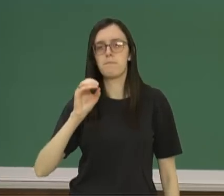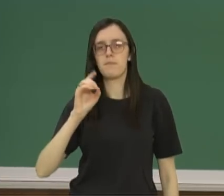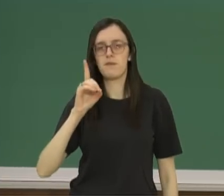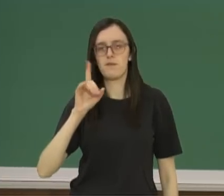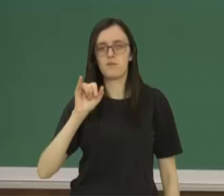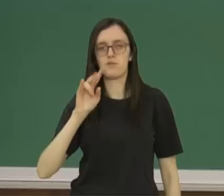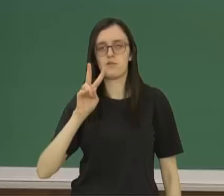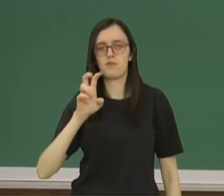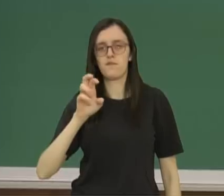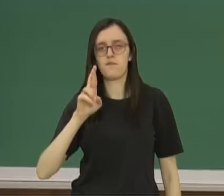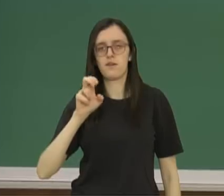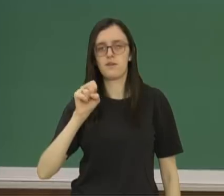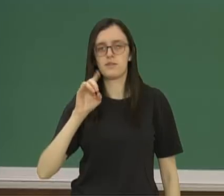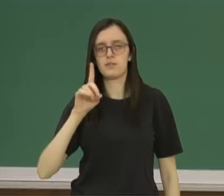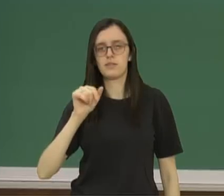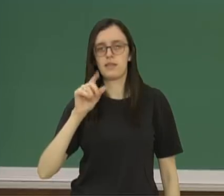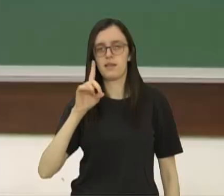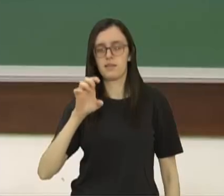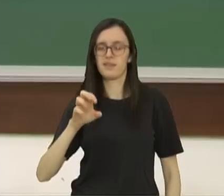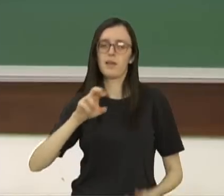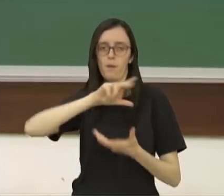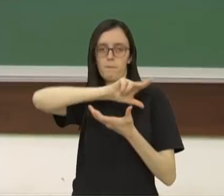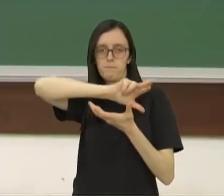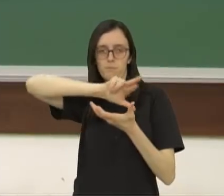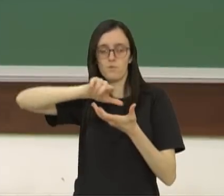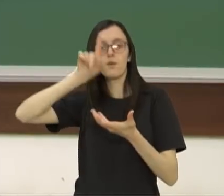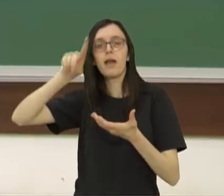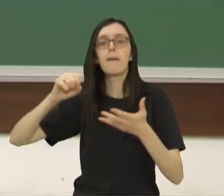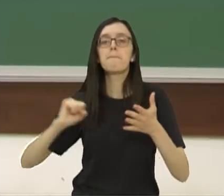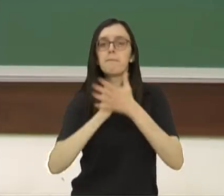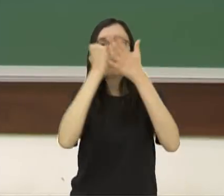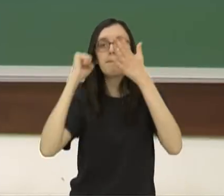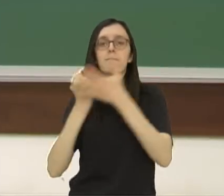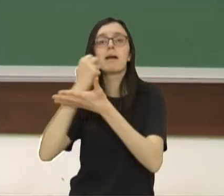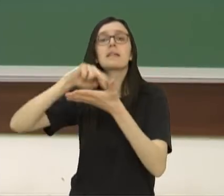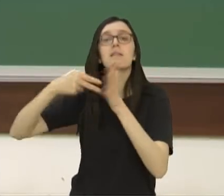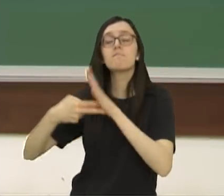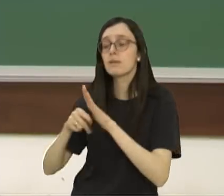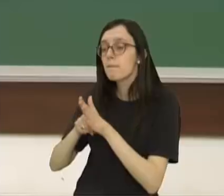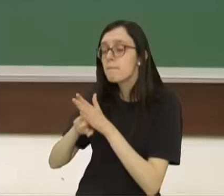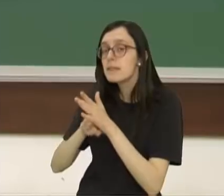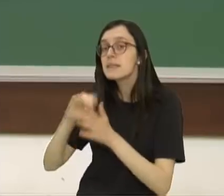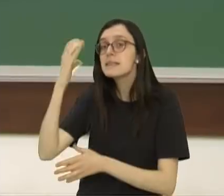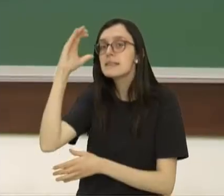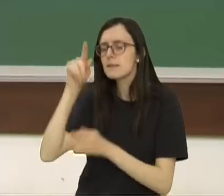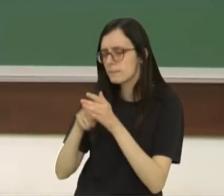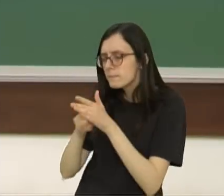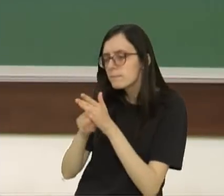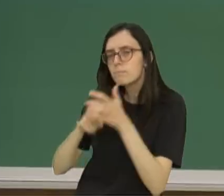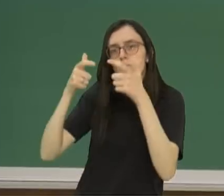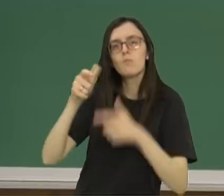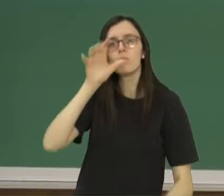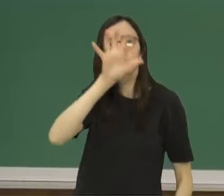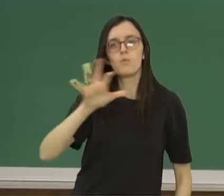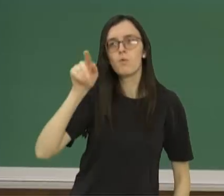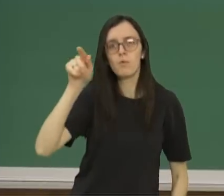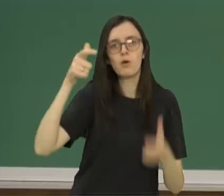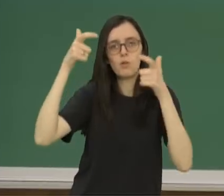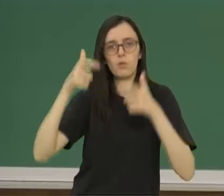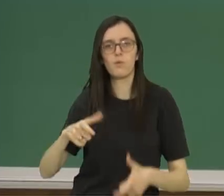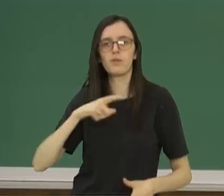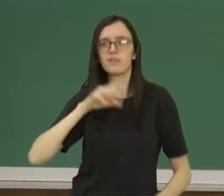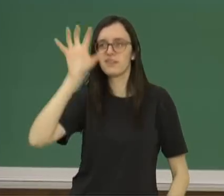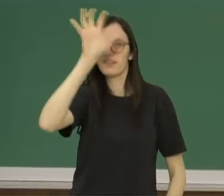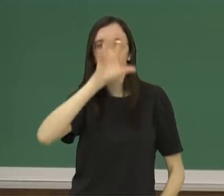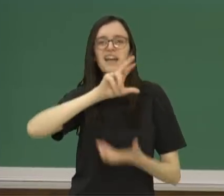em patentes, ela está relacionada a pesquisas, né? Então, pesquisas científicas que são feitas ali naquele bioma,